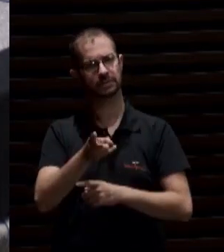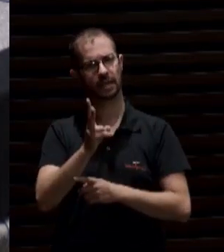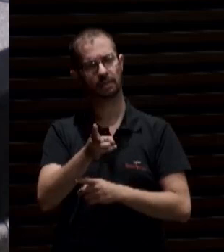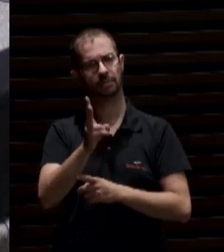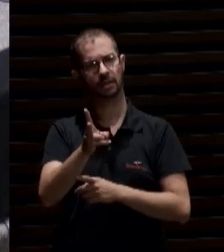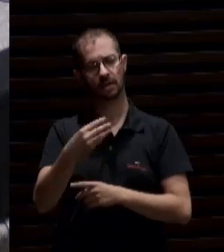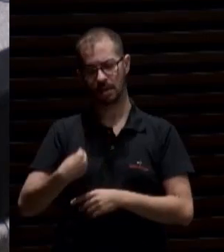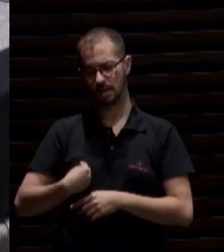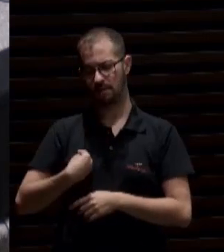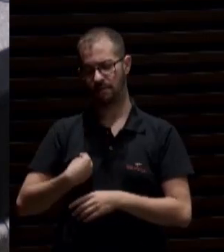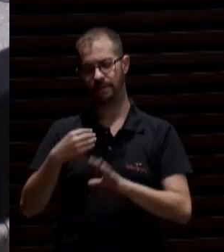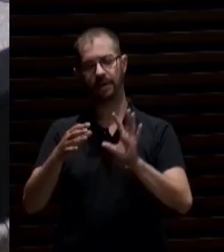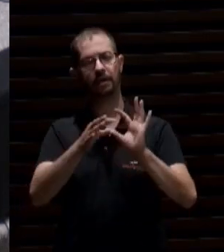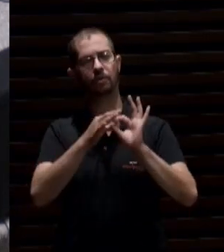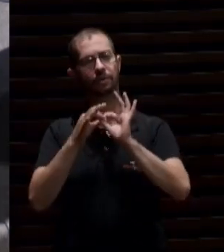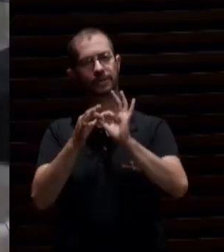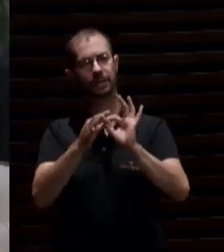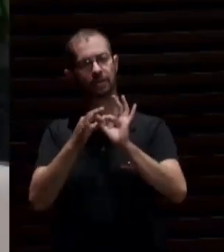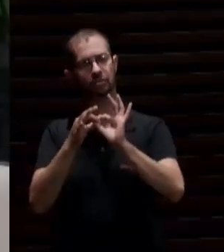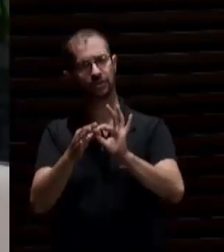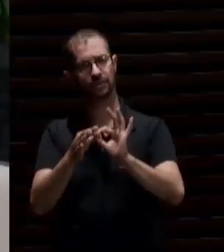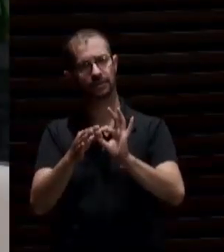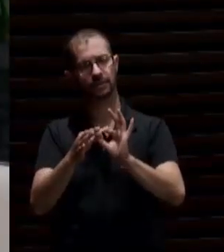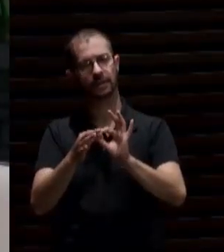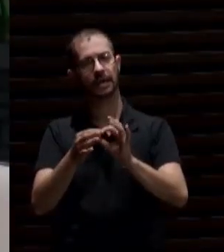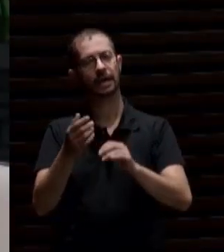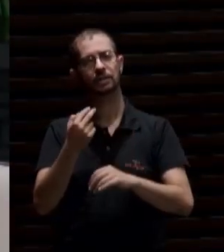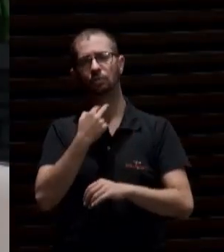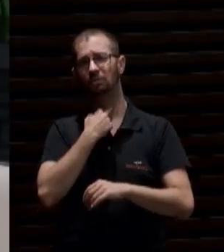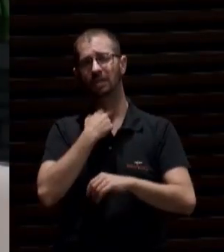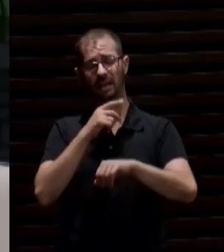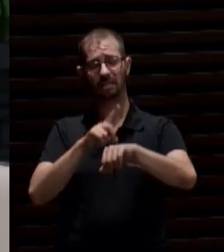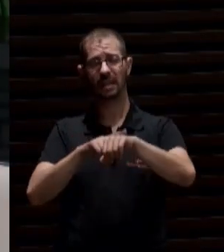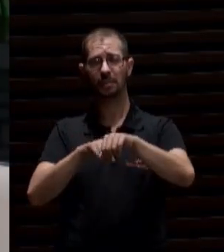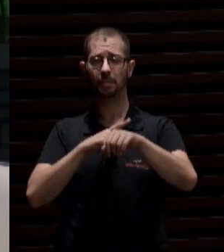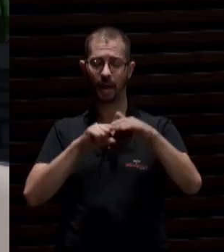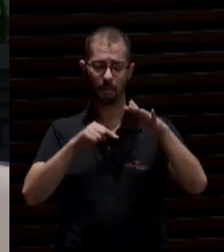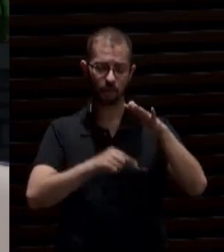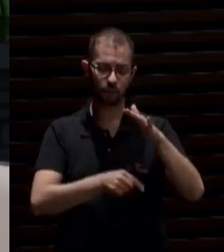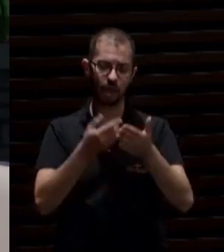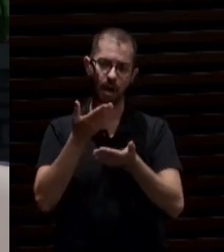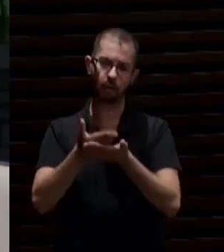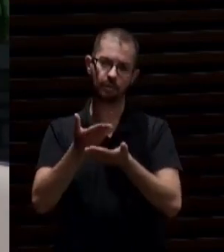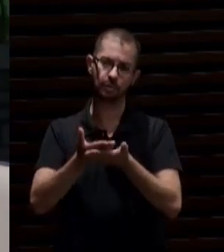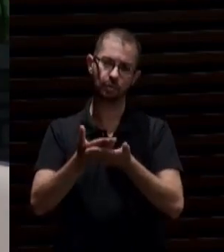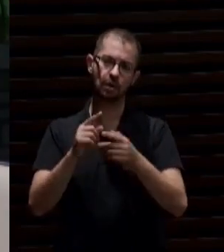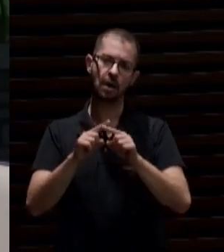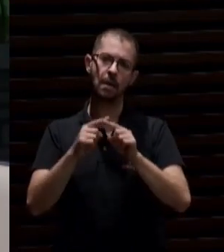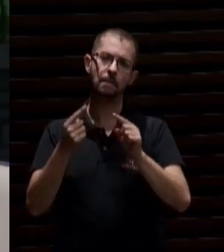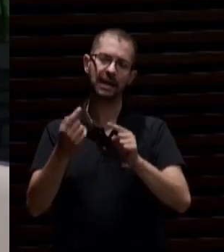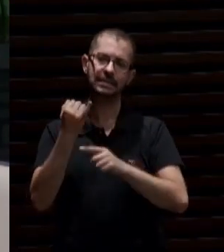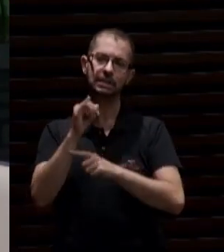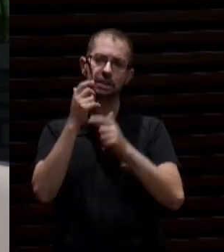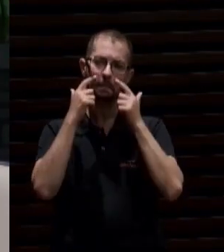e vivendo em comunidade. Nós não temos tempo para poder adentrar com profundidade isso, mas se nós observarmos com